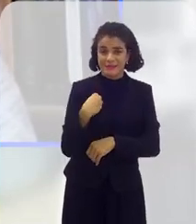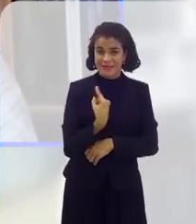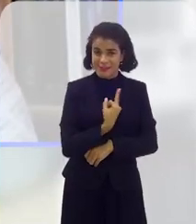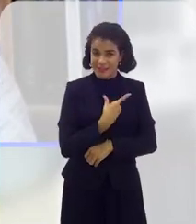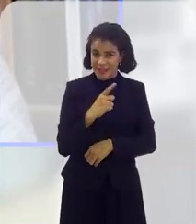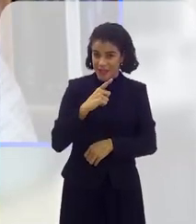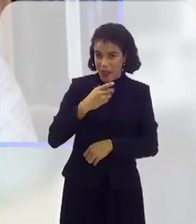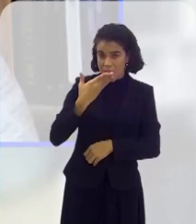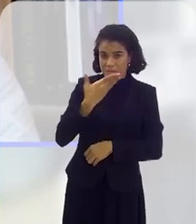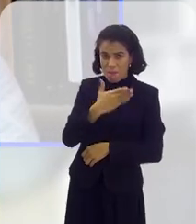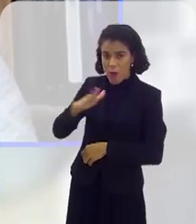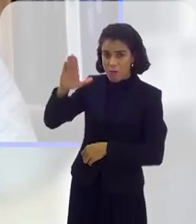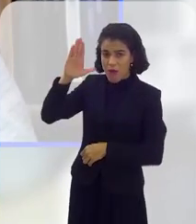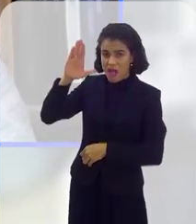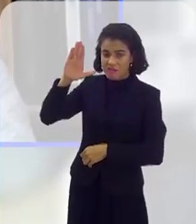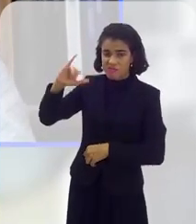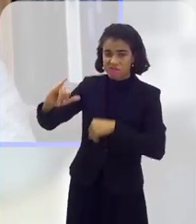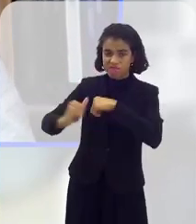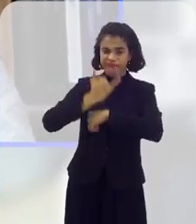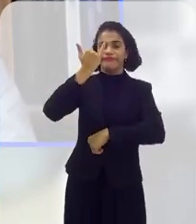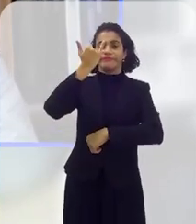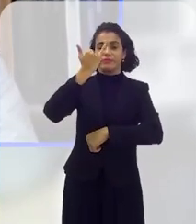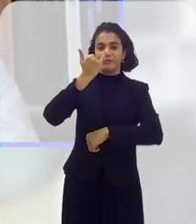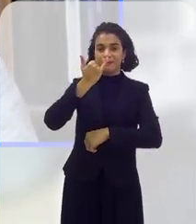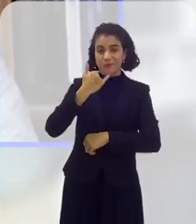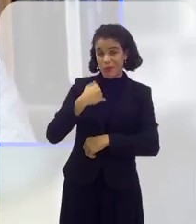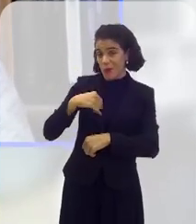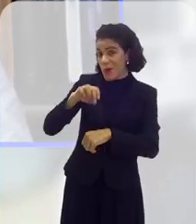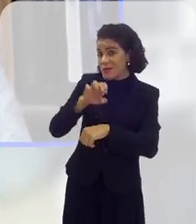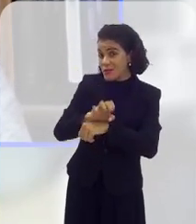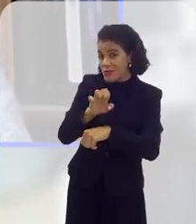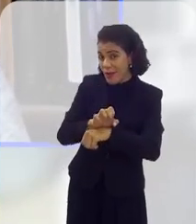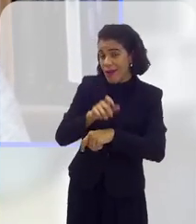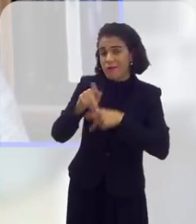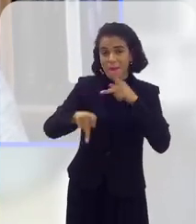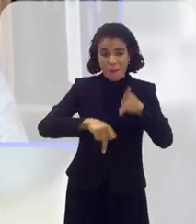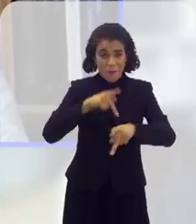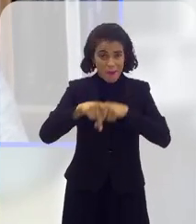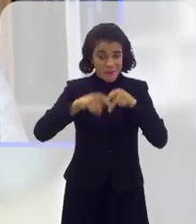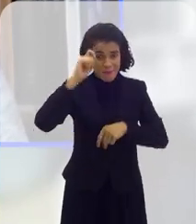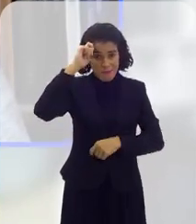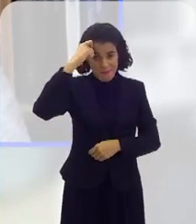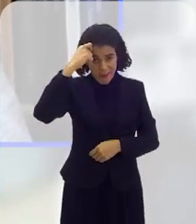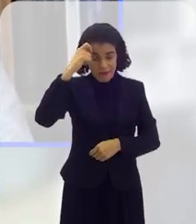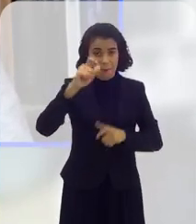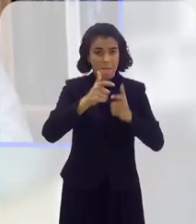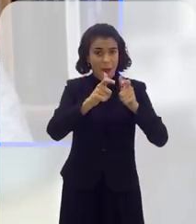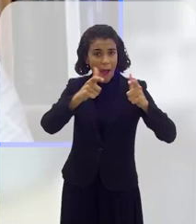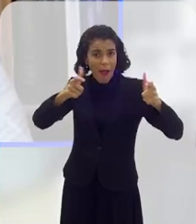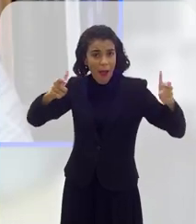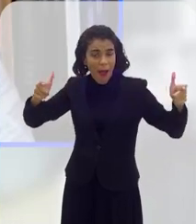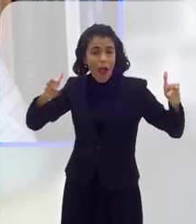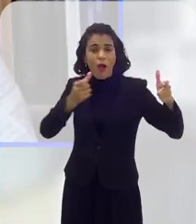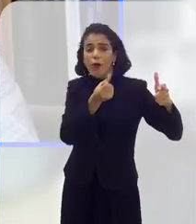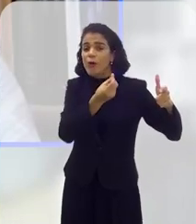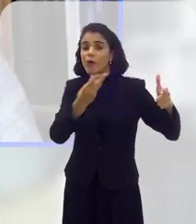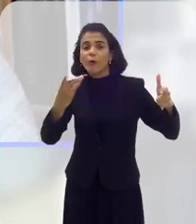essas promessas não cumpridas, né? E, na verdade, no nosso estado, com uma população preta muito